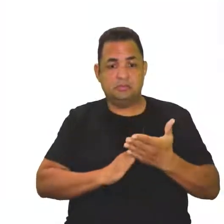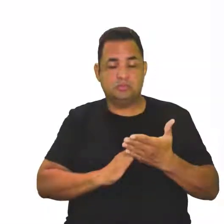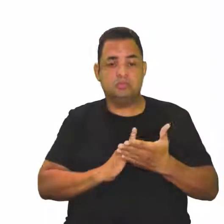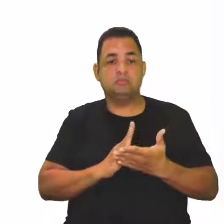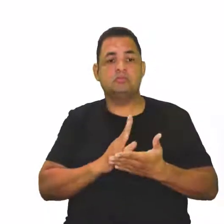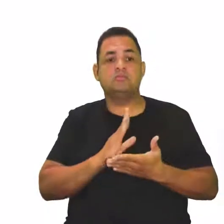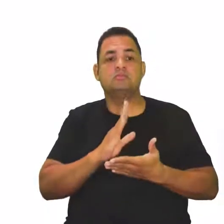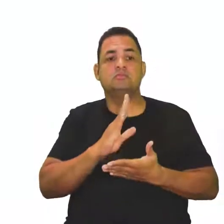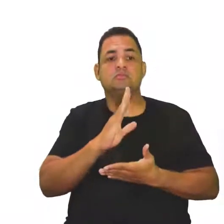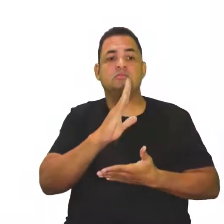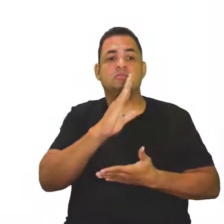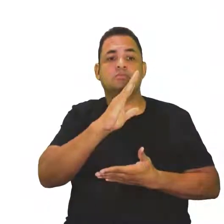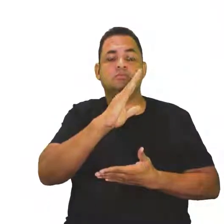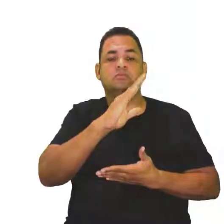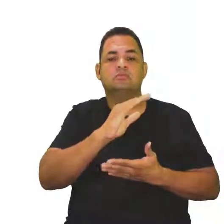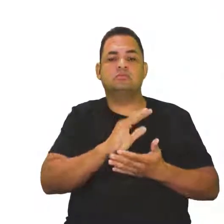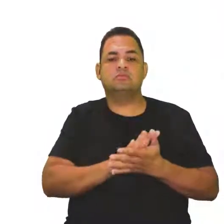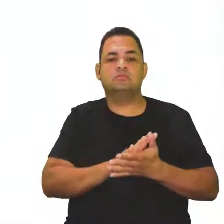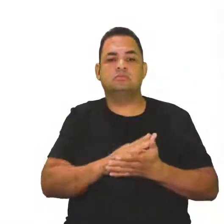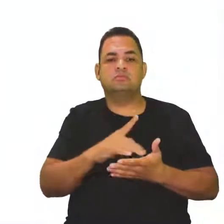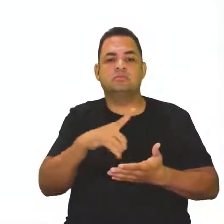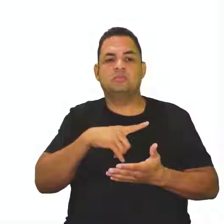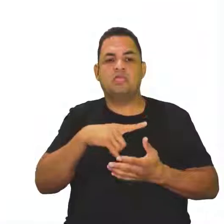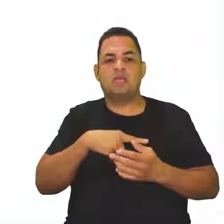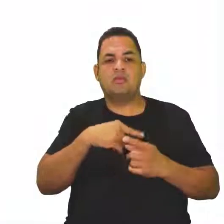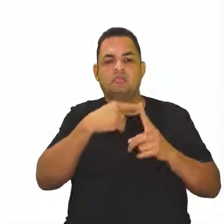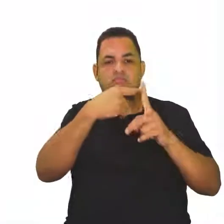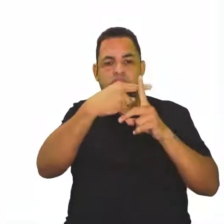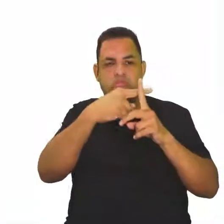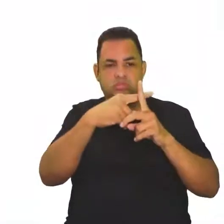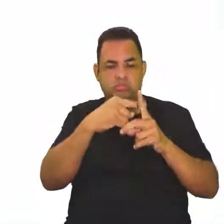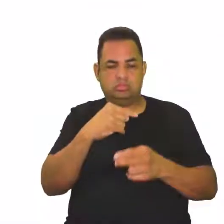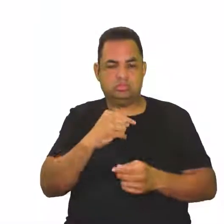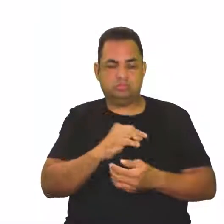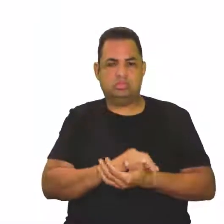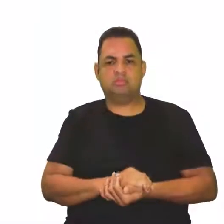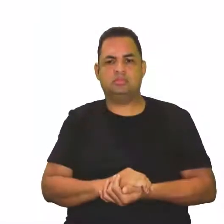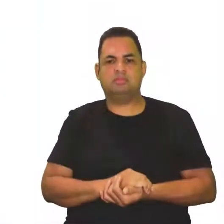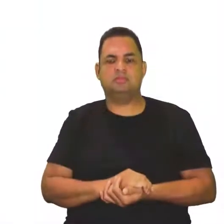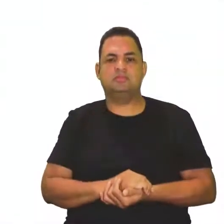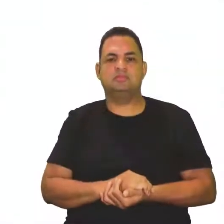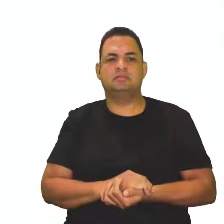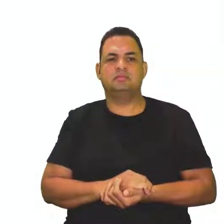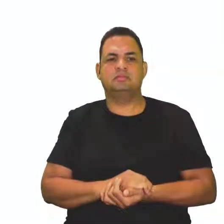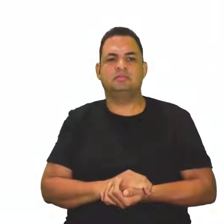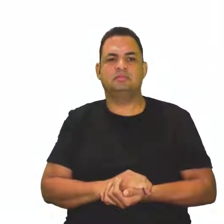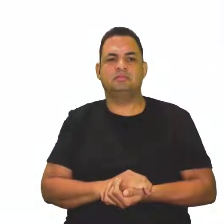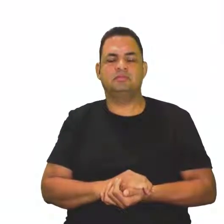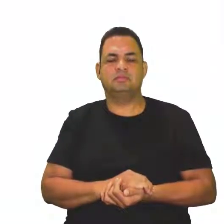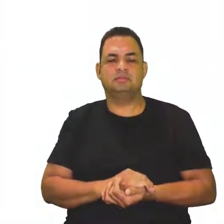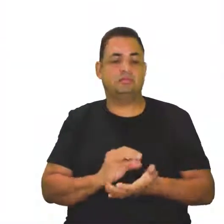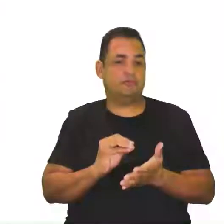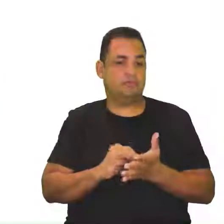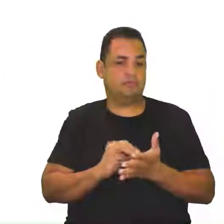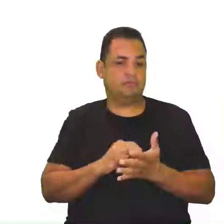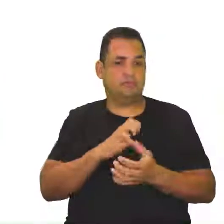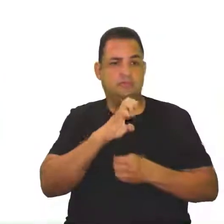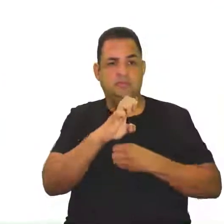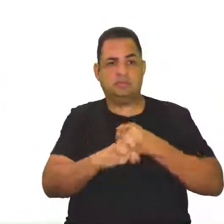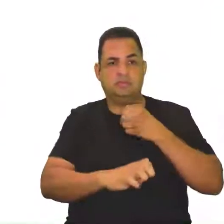corpo que está com potencial positivo, maior potencial. Falta de elétrons, né?